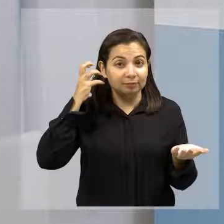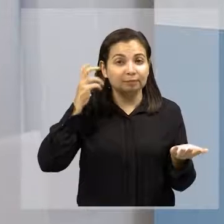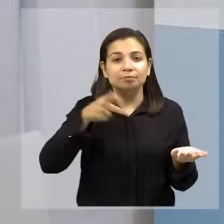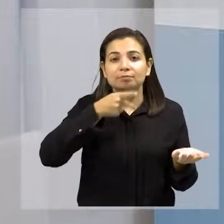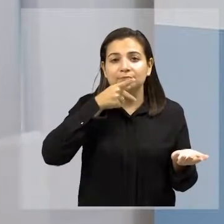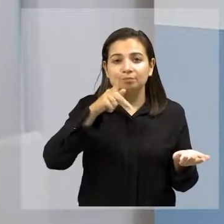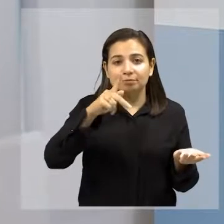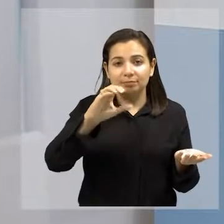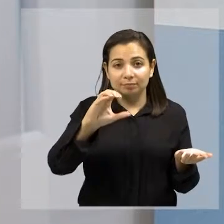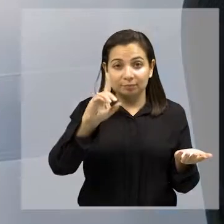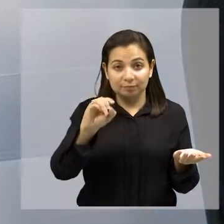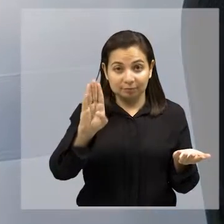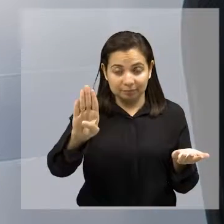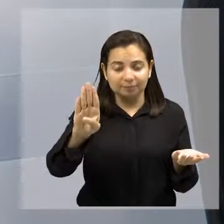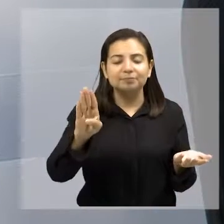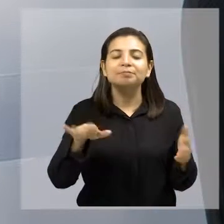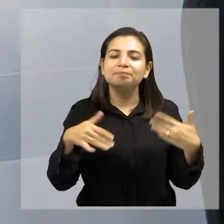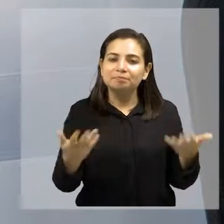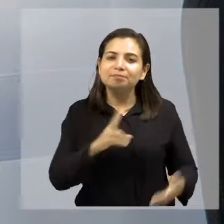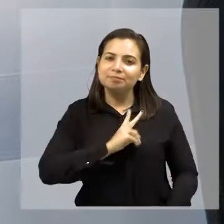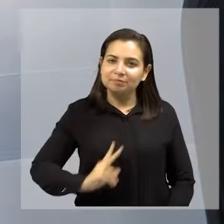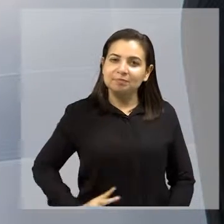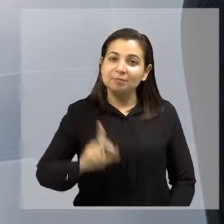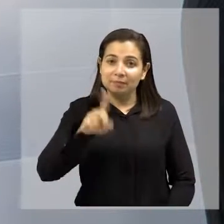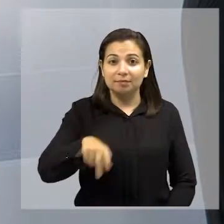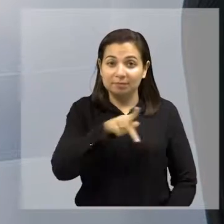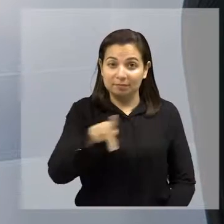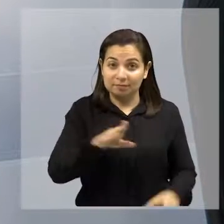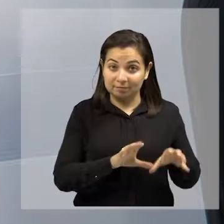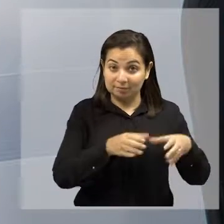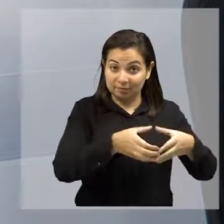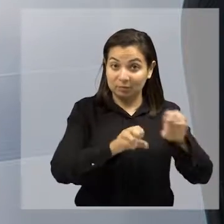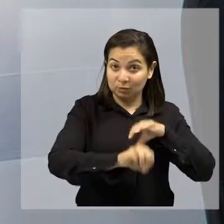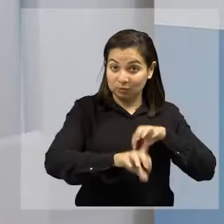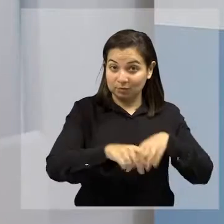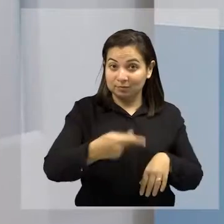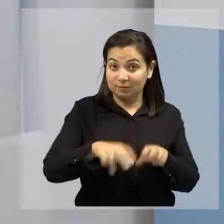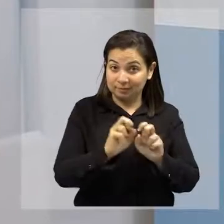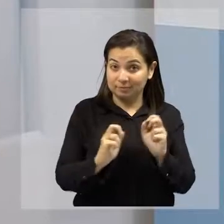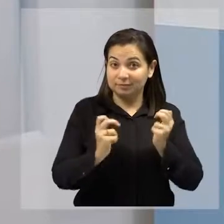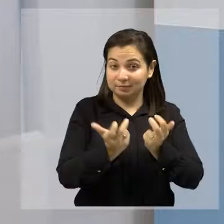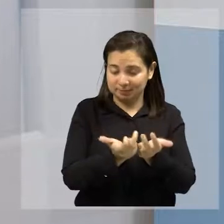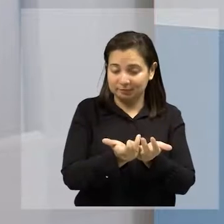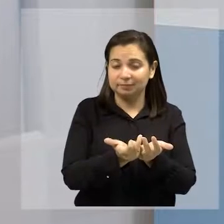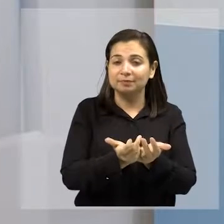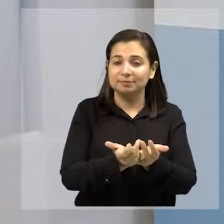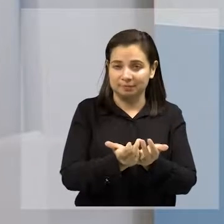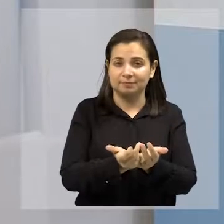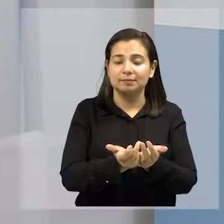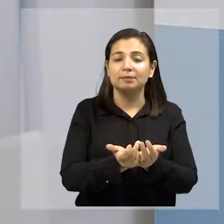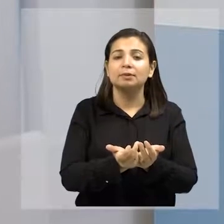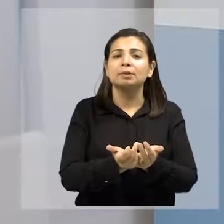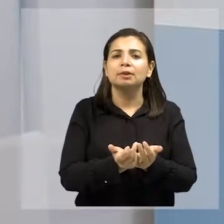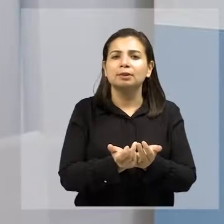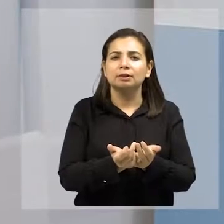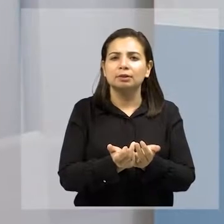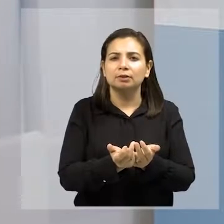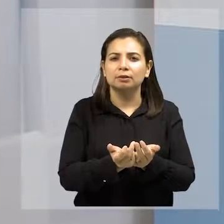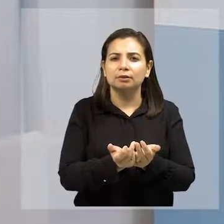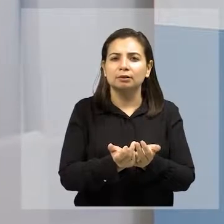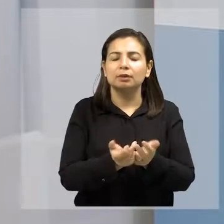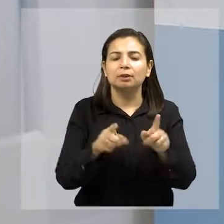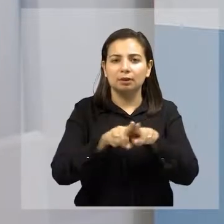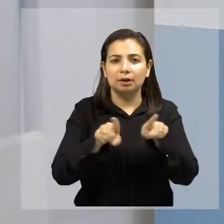PCdoB. O vereador é presidente da Comissão de Educação da Câmara Municipal de Fortaleza e tem